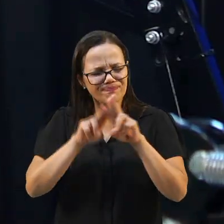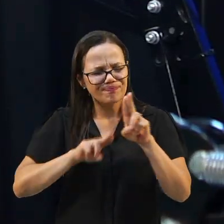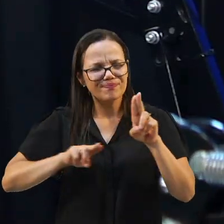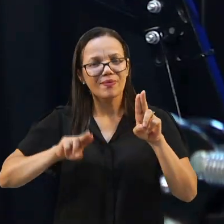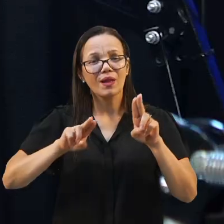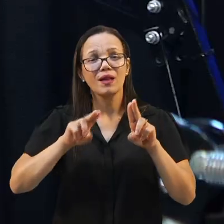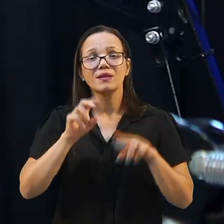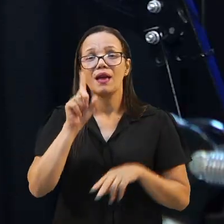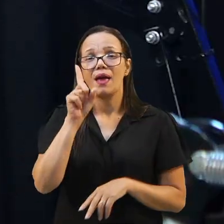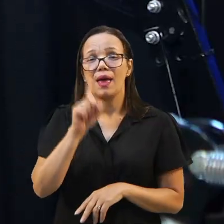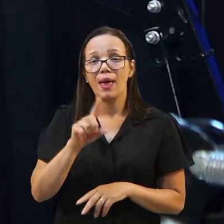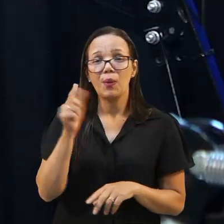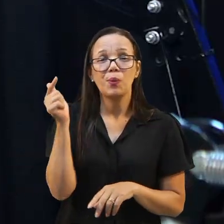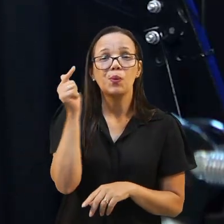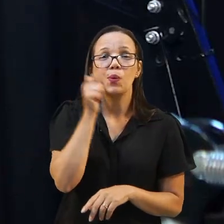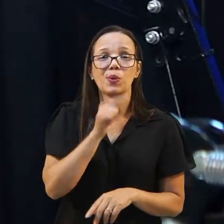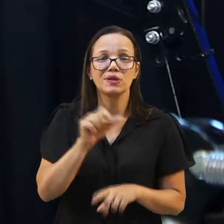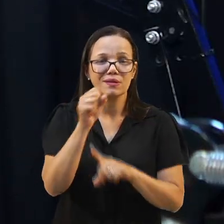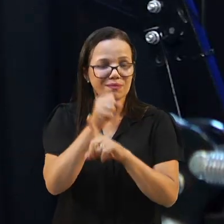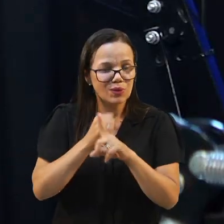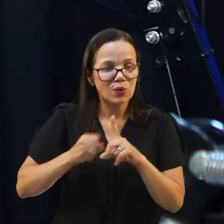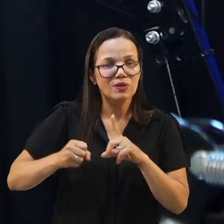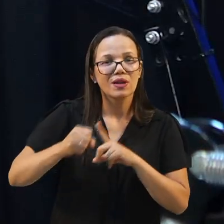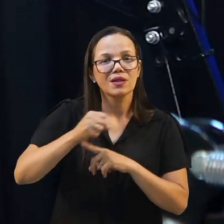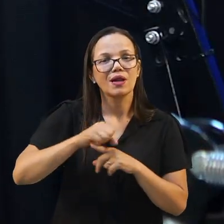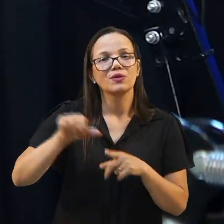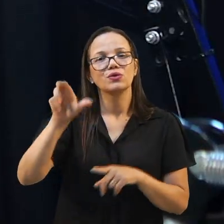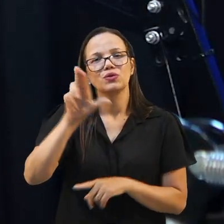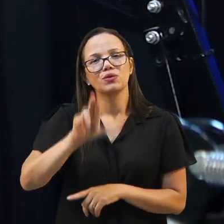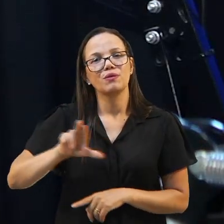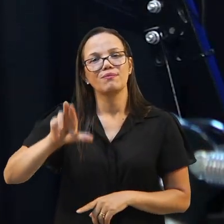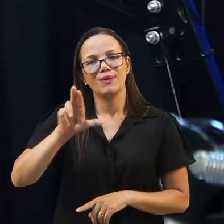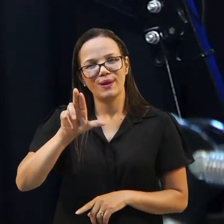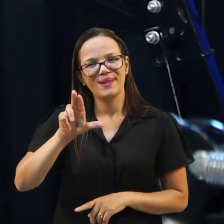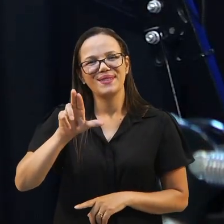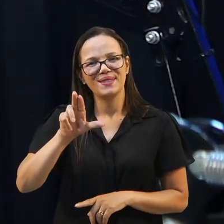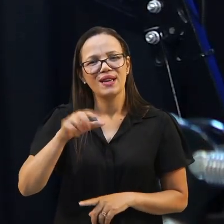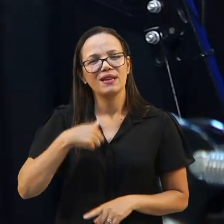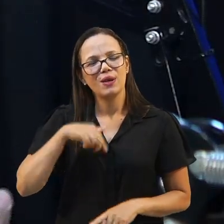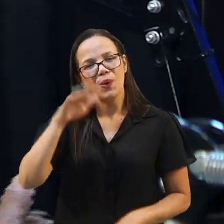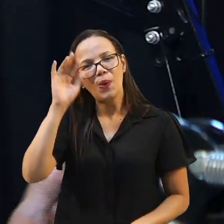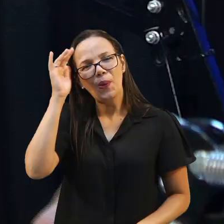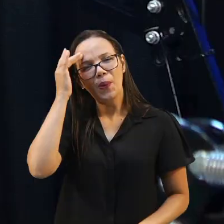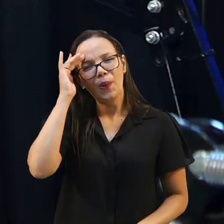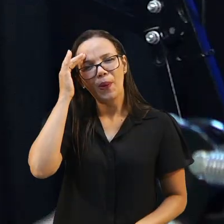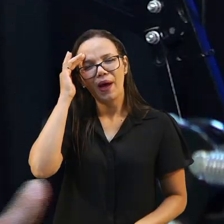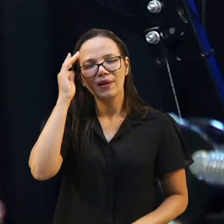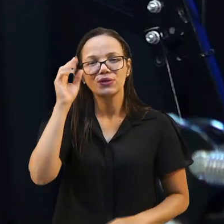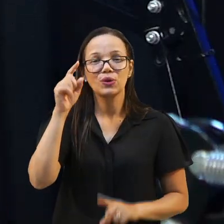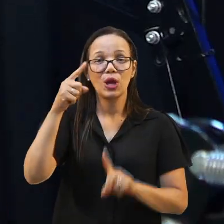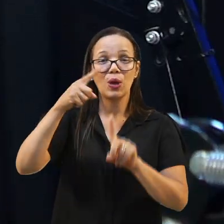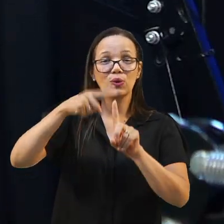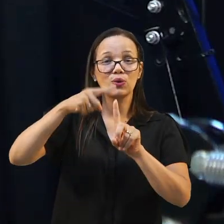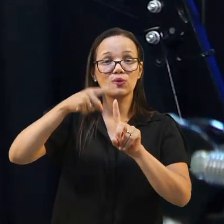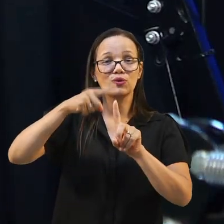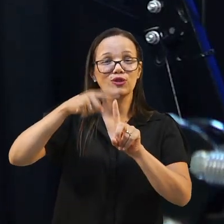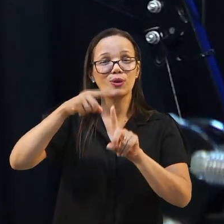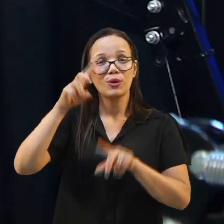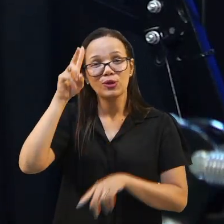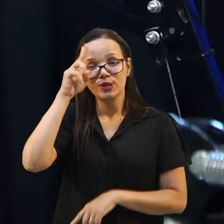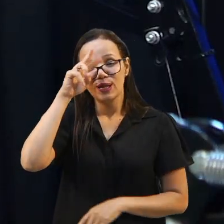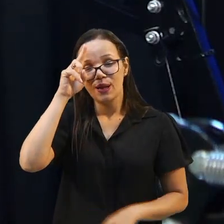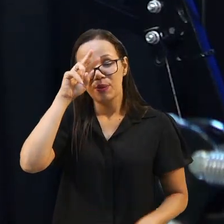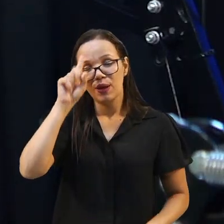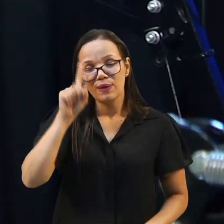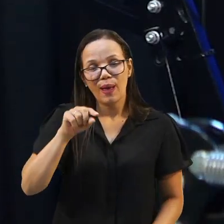Uberlândia é uma conquista da sociedade de Uberlândia, né? E eu acho que esse tipo de